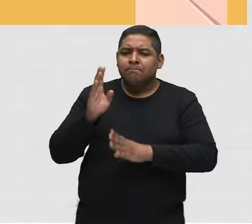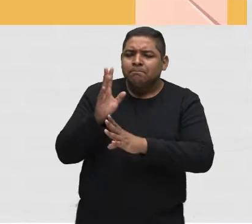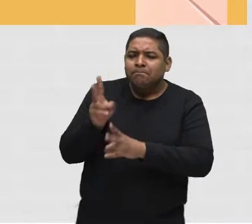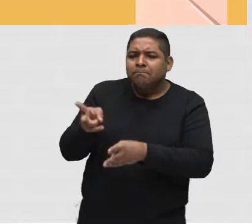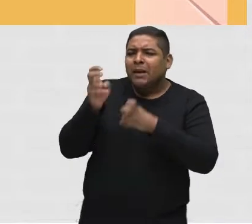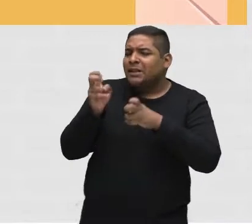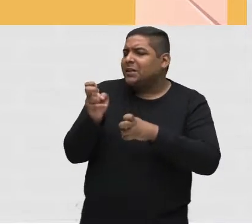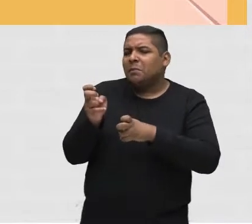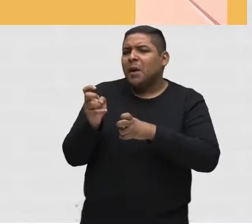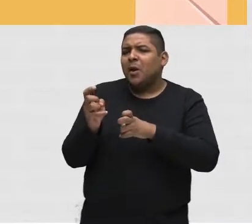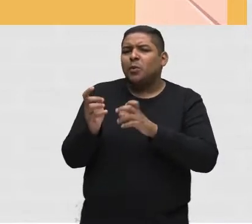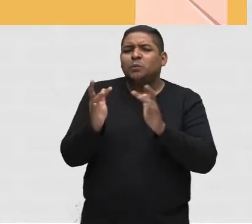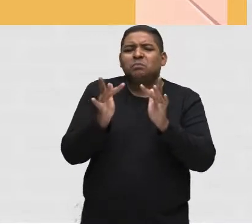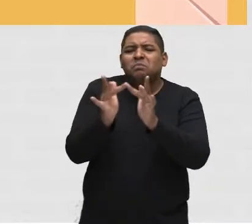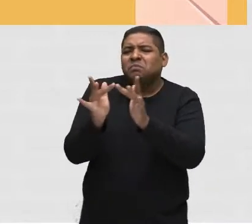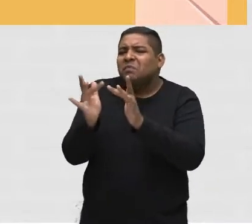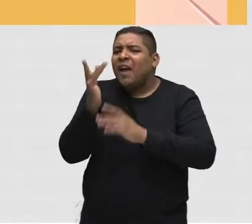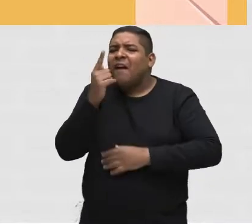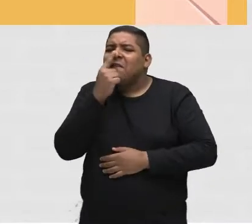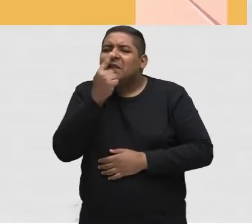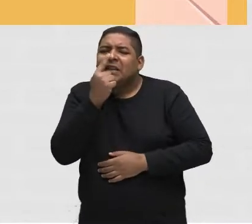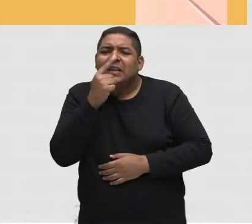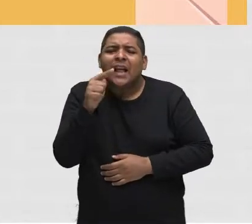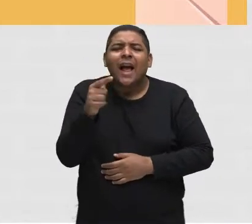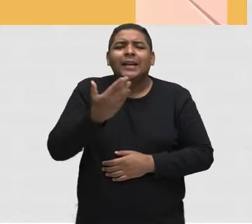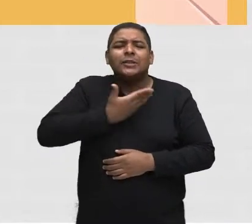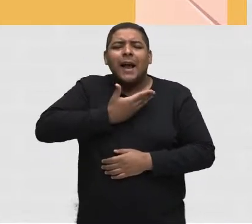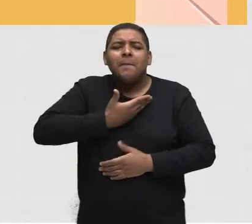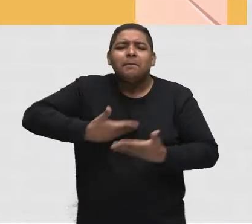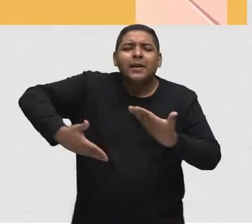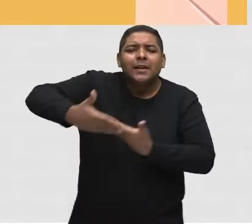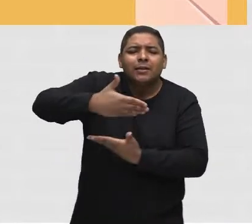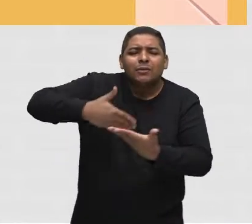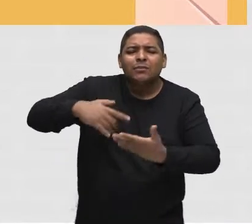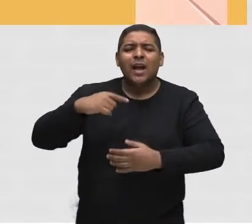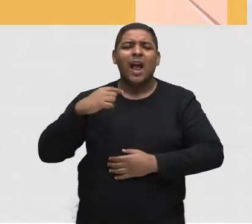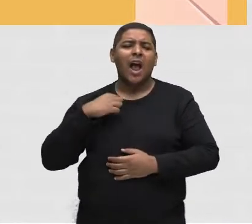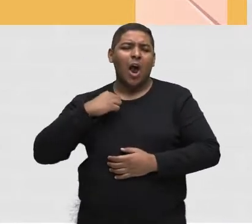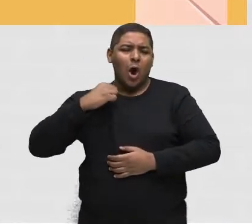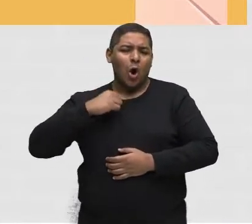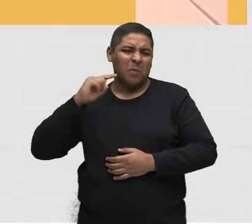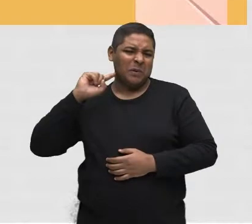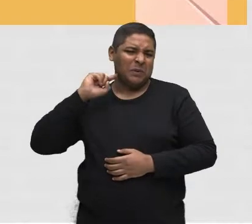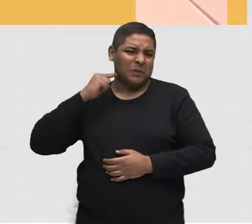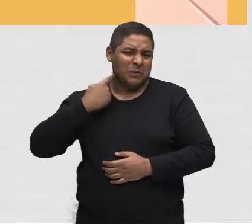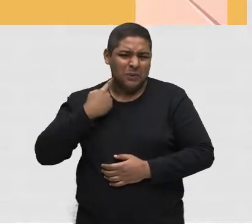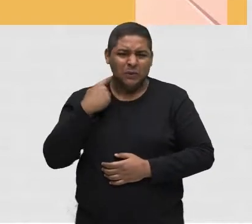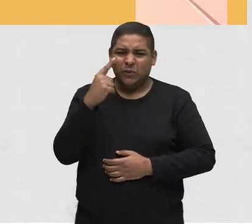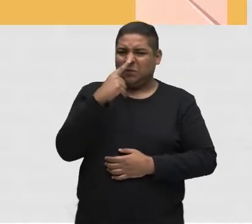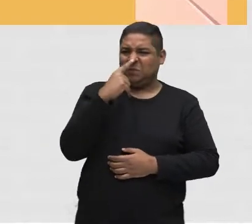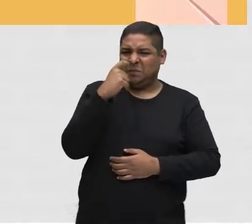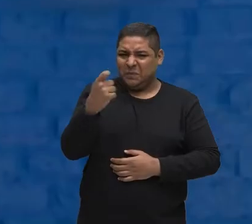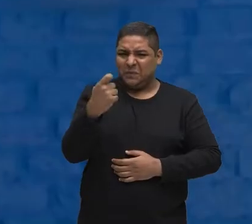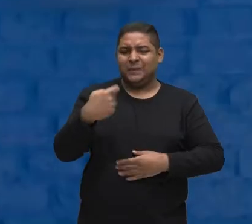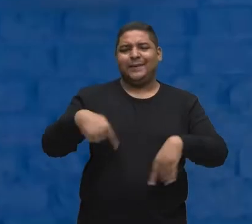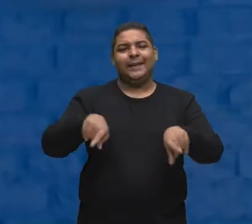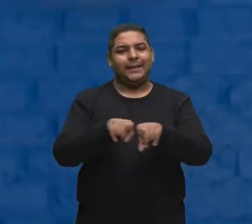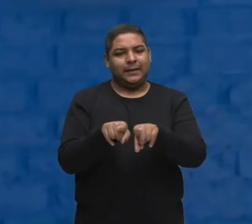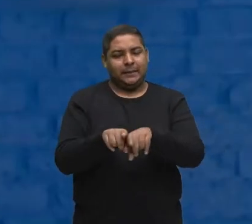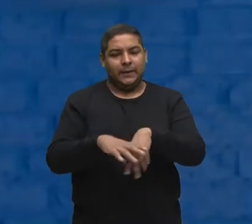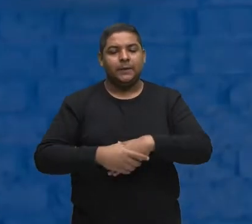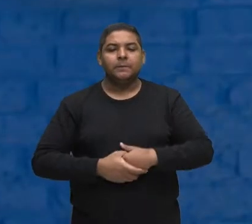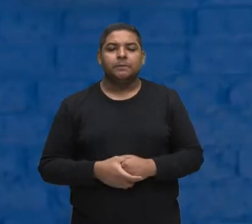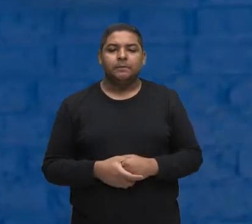dava bem com os colegas da classe e muitas vezes as suas roupas estavam sujas e cheirando mal,